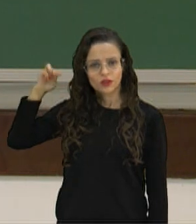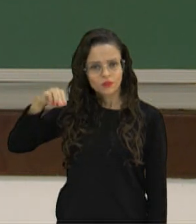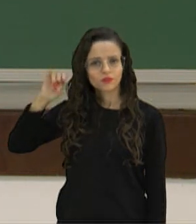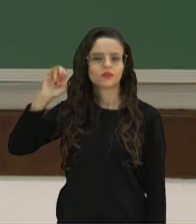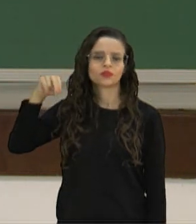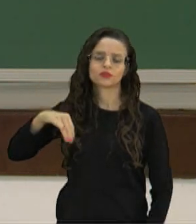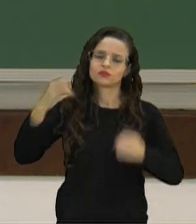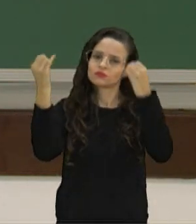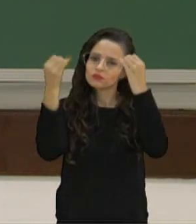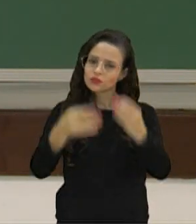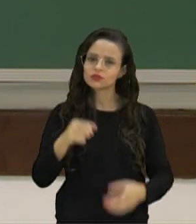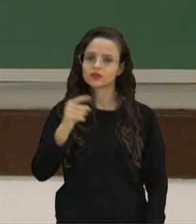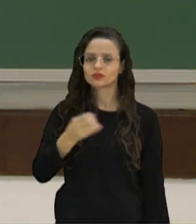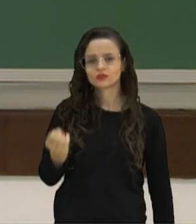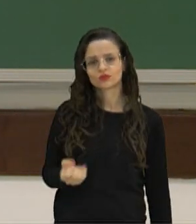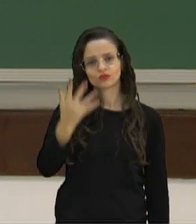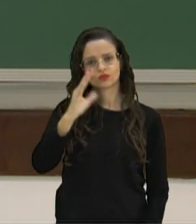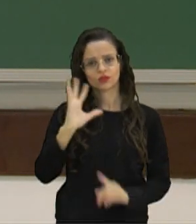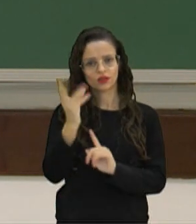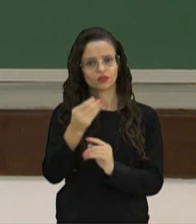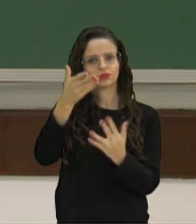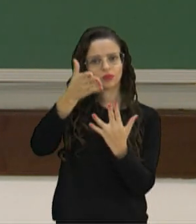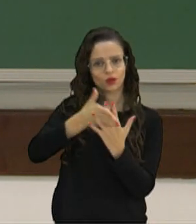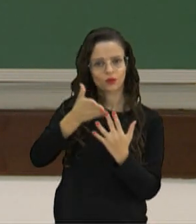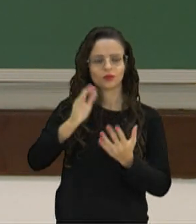nesse panorama que surge a arte barroca.